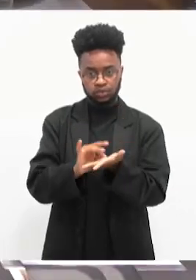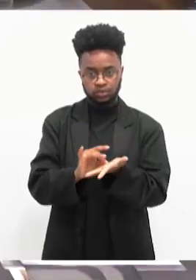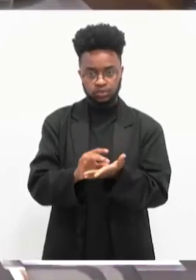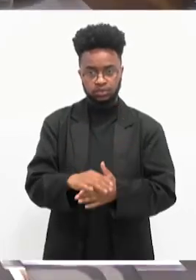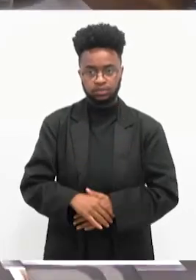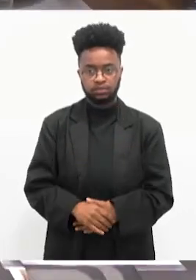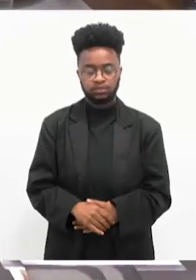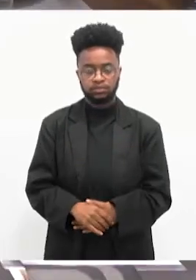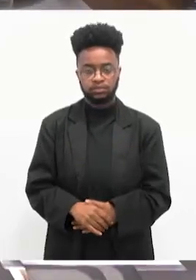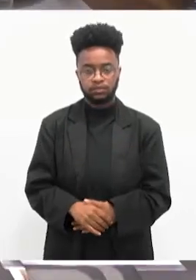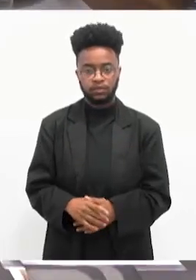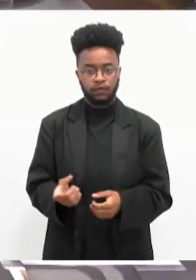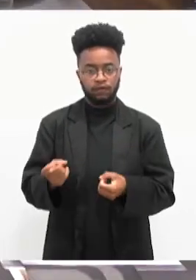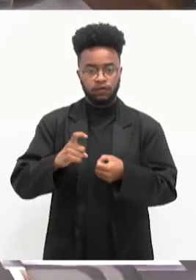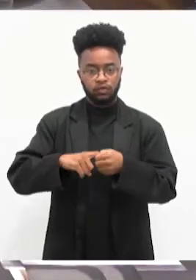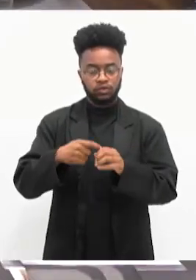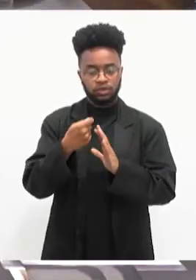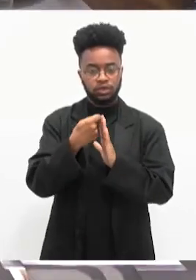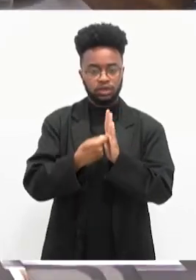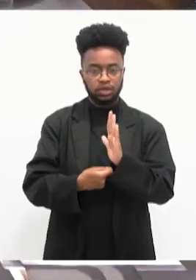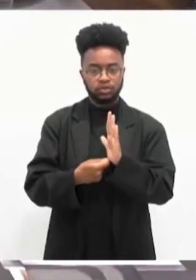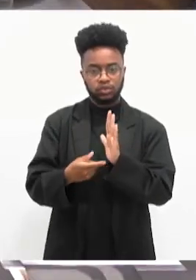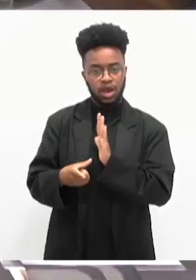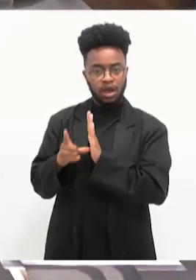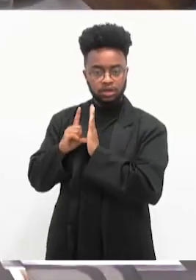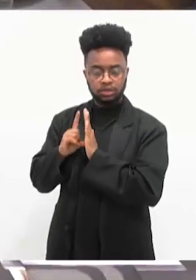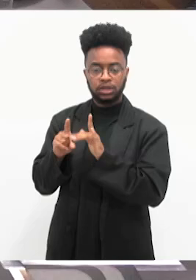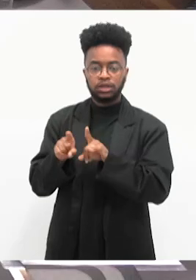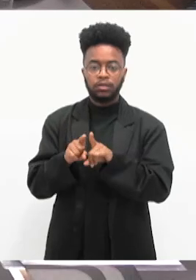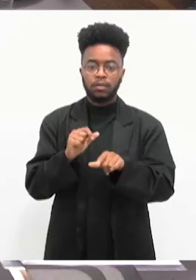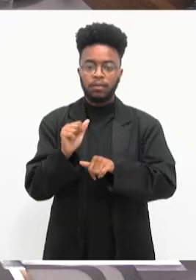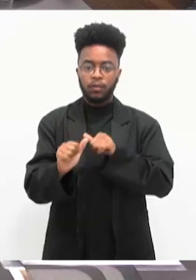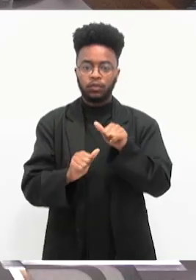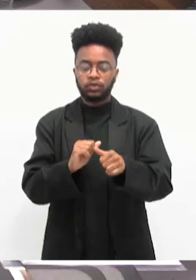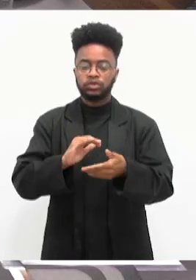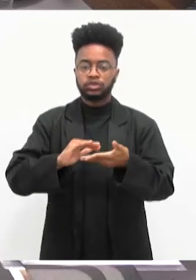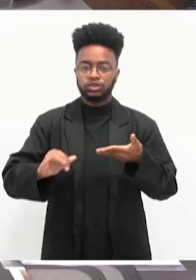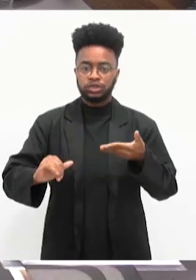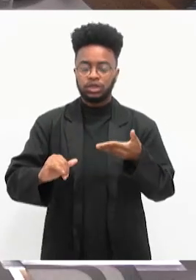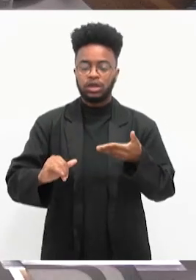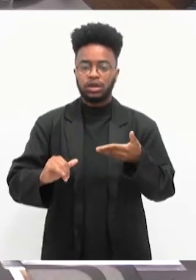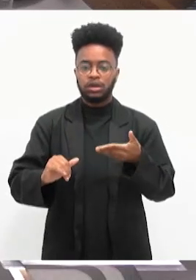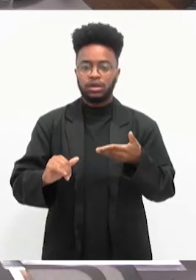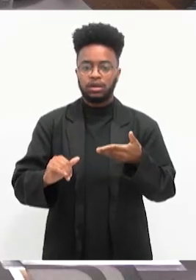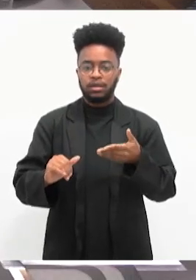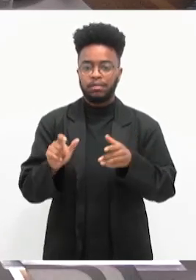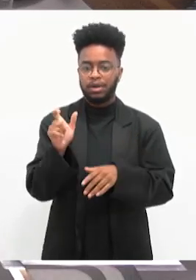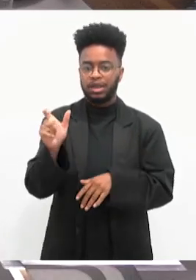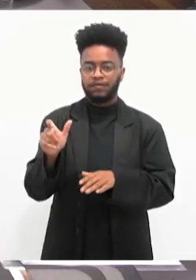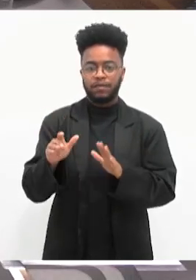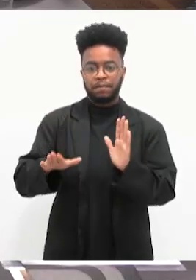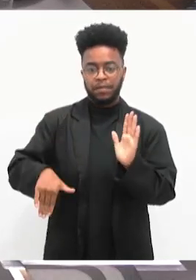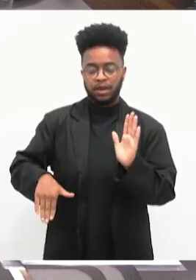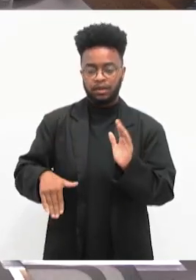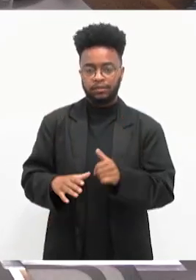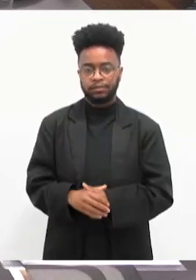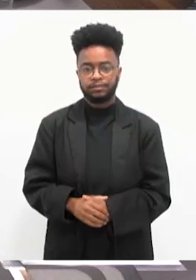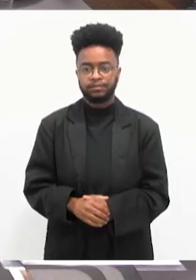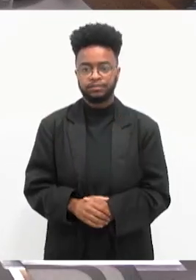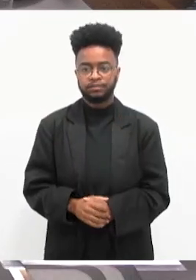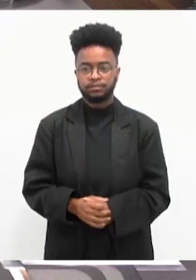original. Volta para o artigo original. E só faz a modificação para tirar o tênis de praia e deixar beach tênis, Isso. no artigo